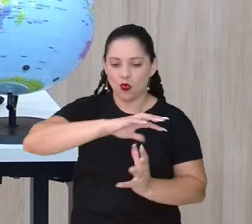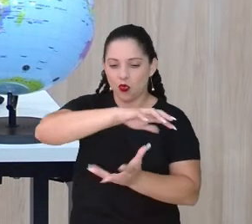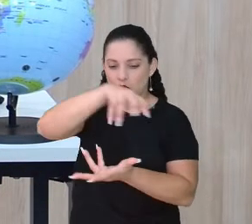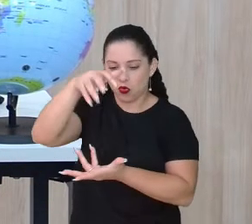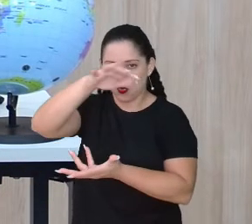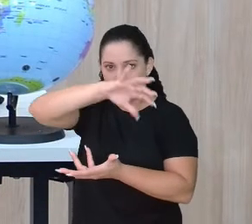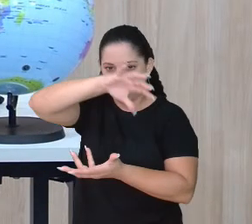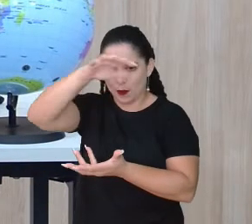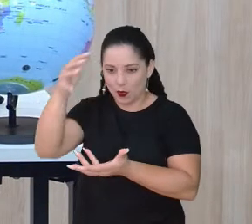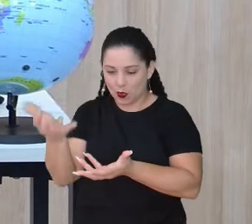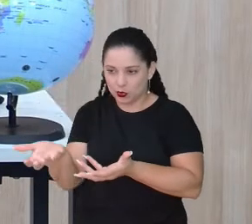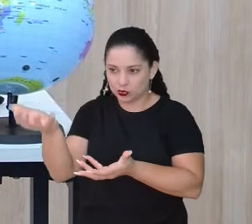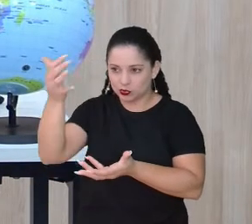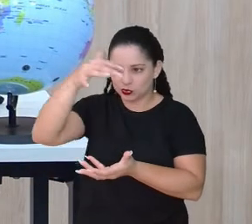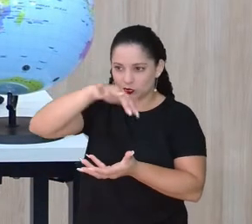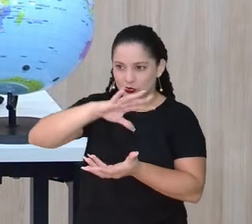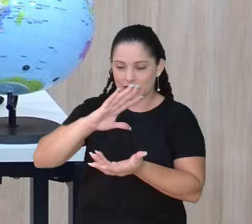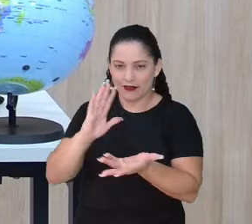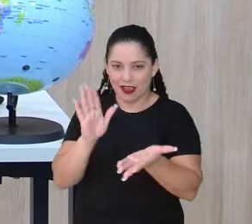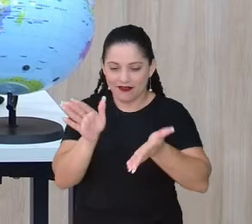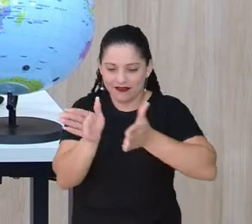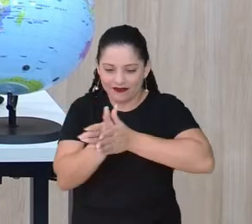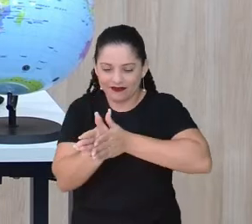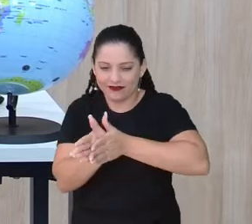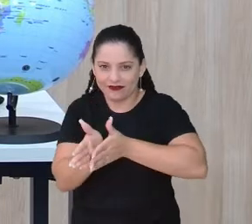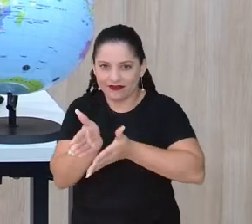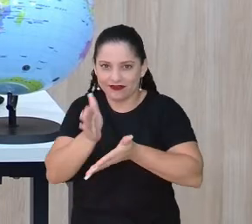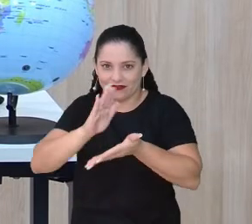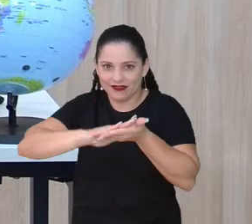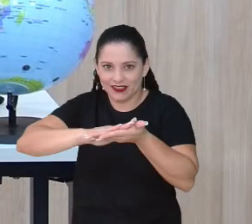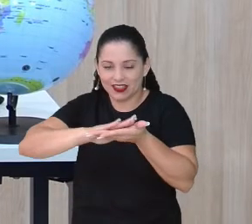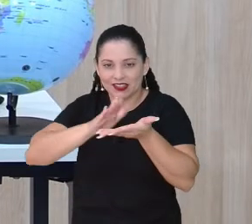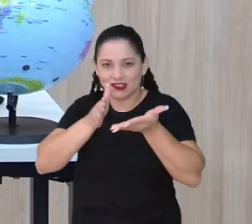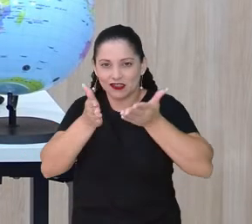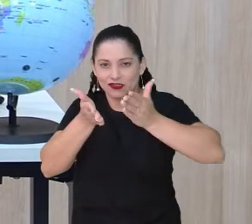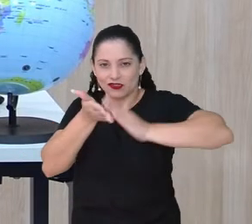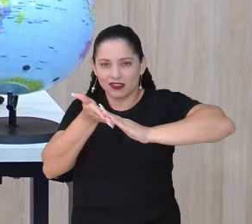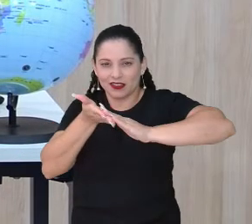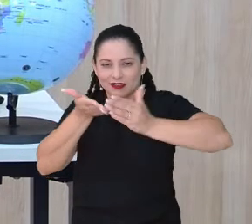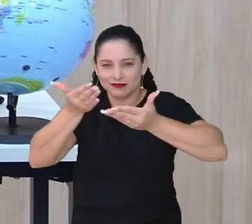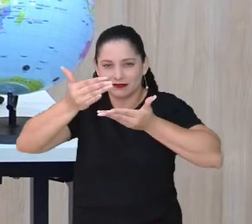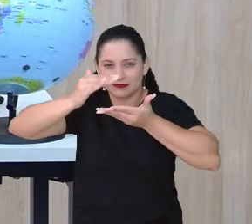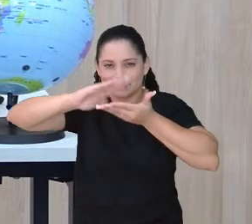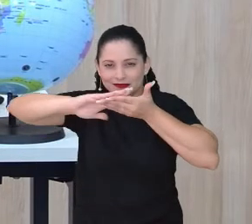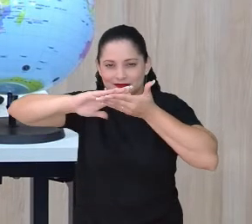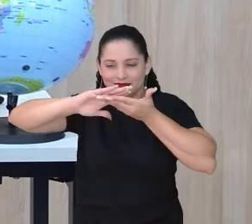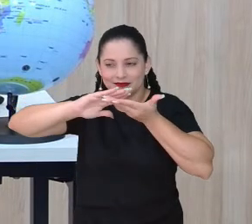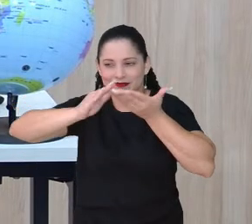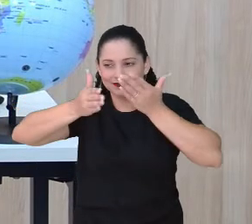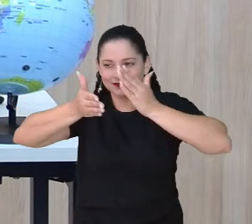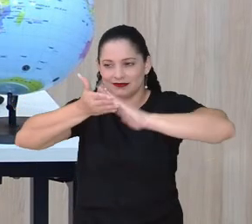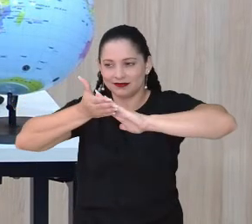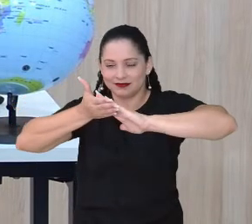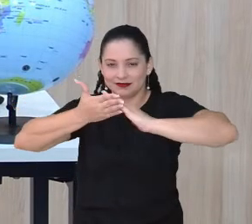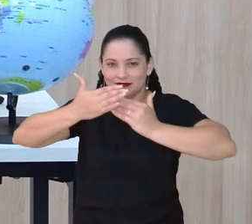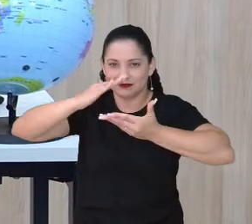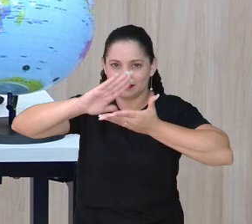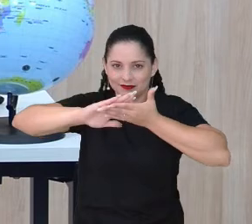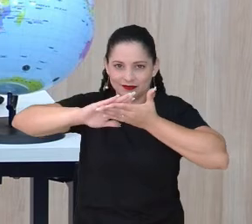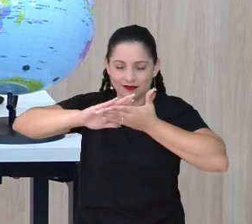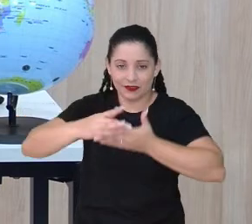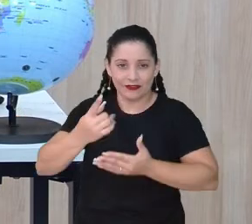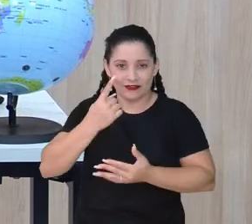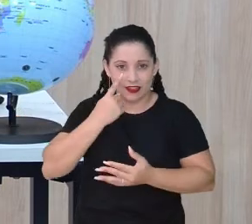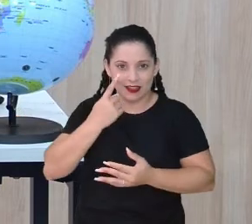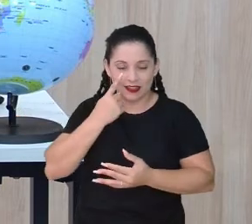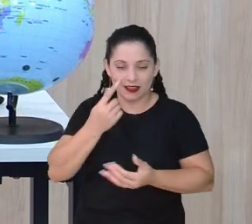vou começar a fechar. Deixa eu ver se Billy pega aqui pra gente. Essa representação mais uma